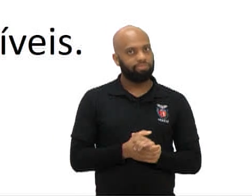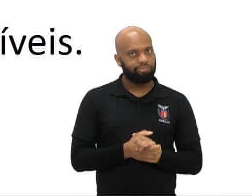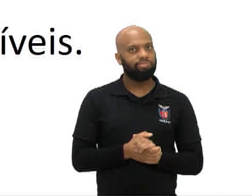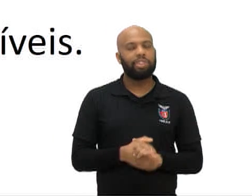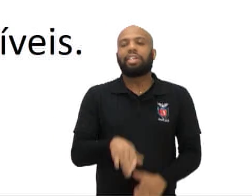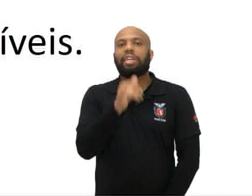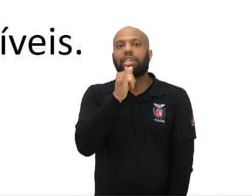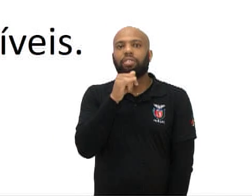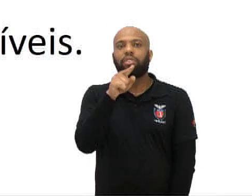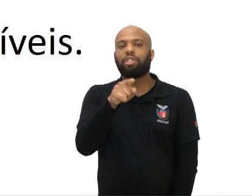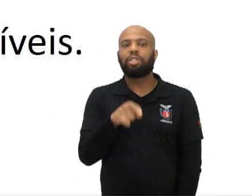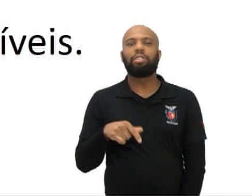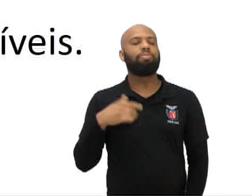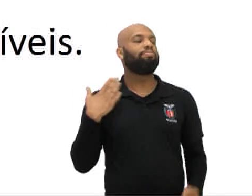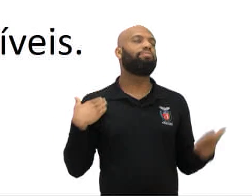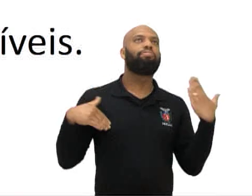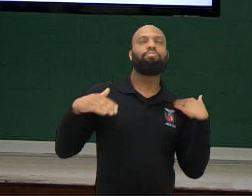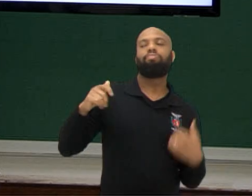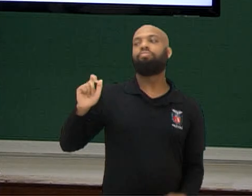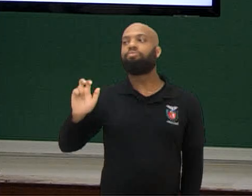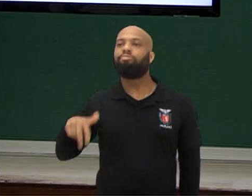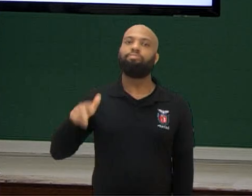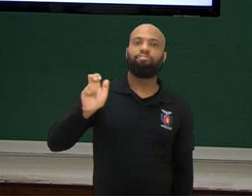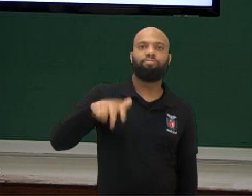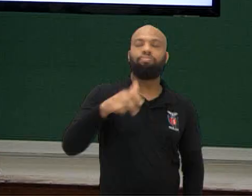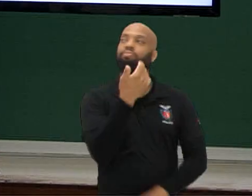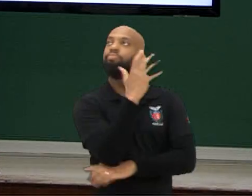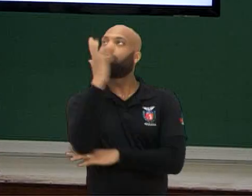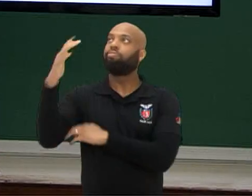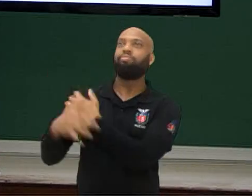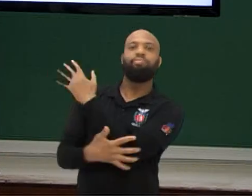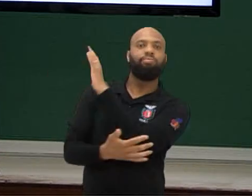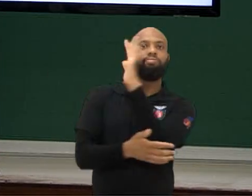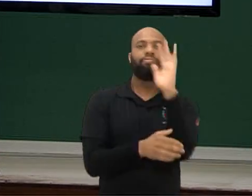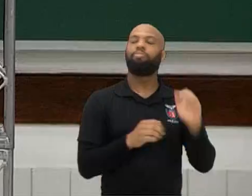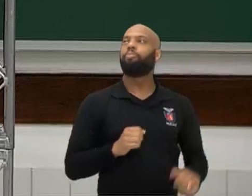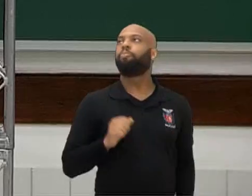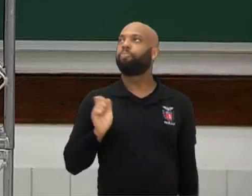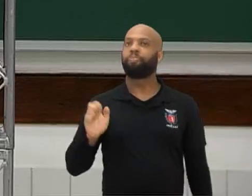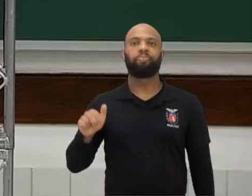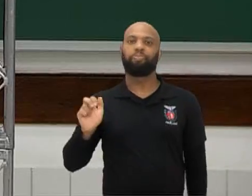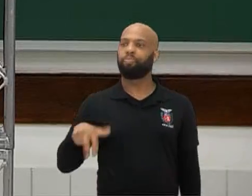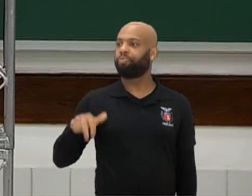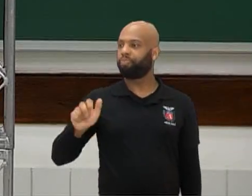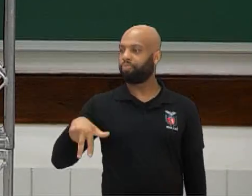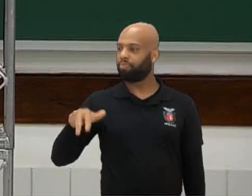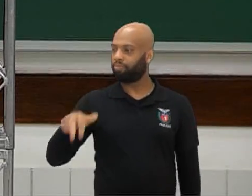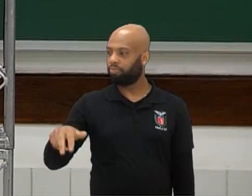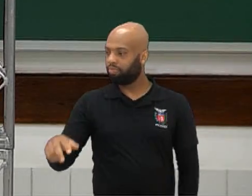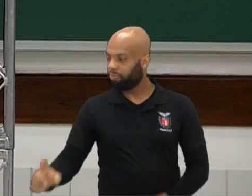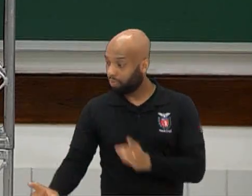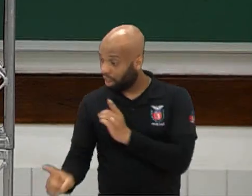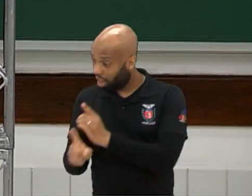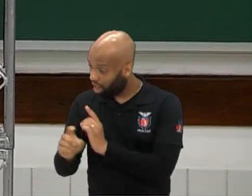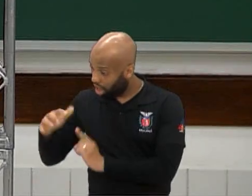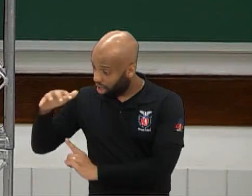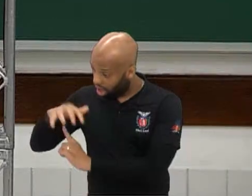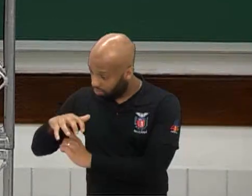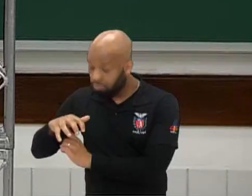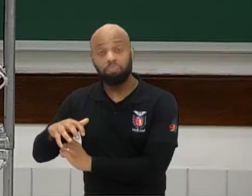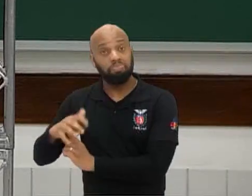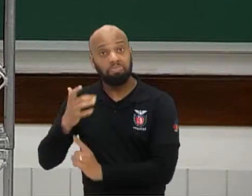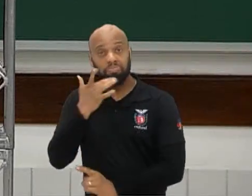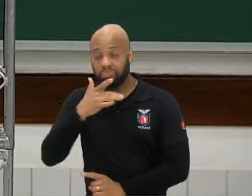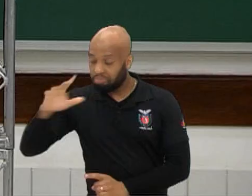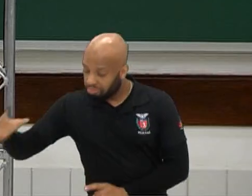jardim, passeando, fazendo uma trilha, tem vegetação, um bosque, enfim. Você encontra um cogumelo. Fala, nossa, que delícia!